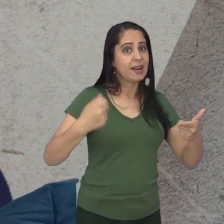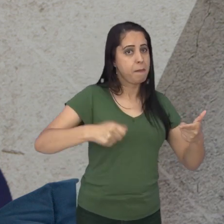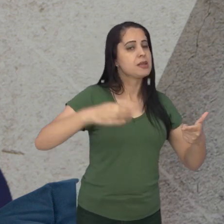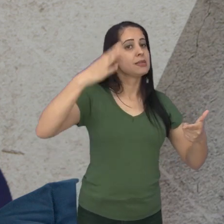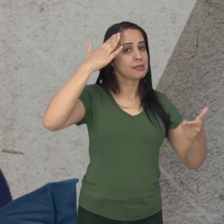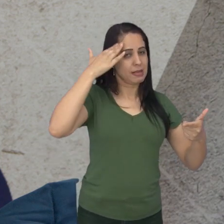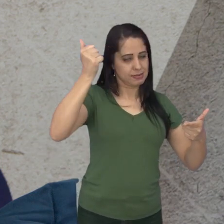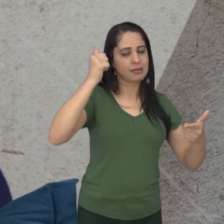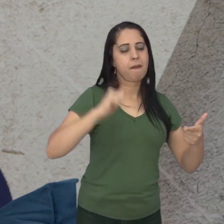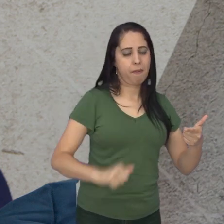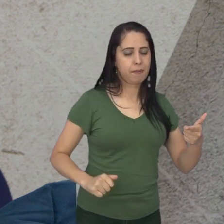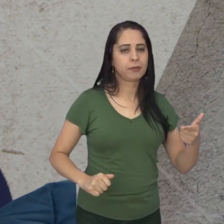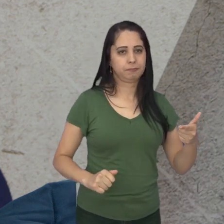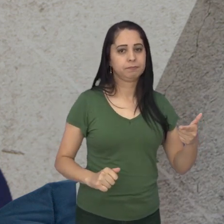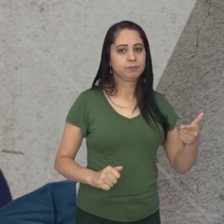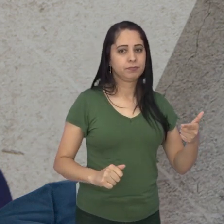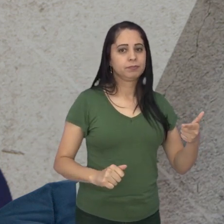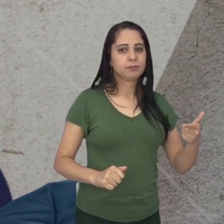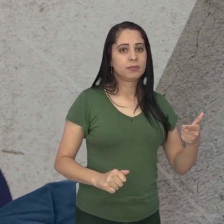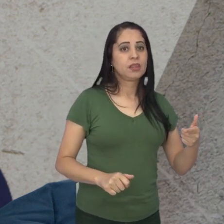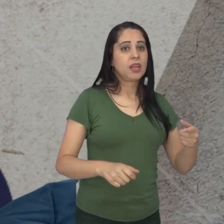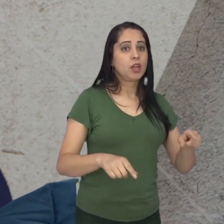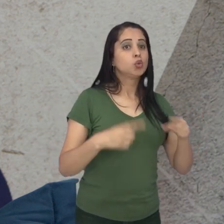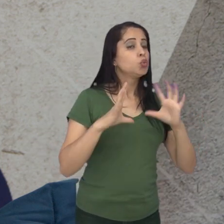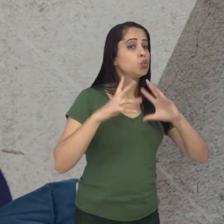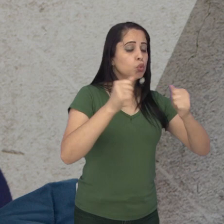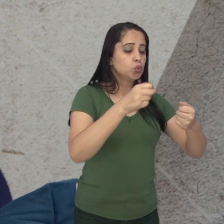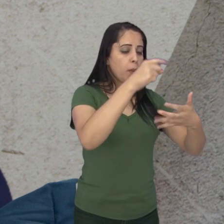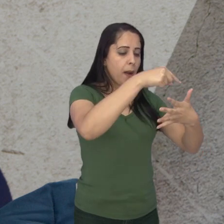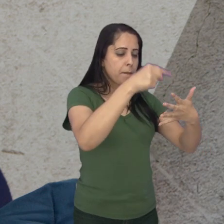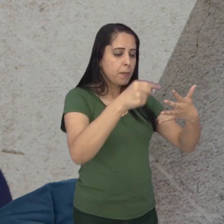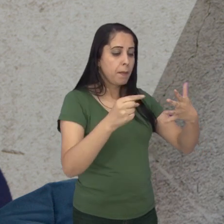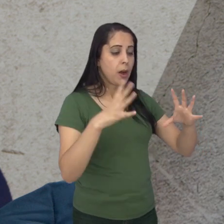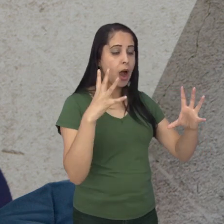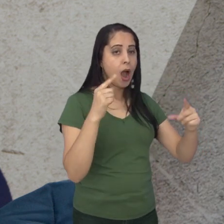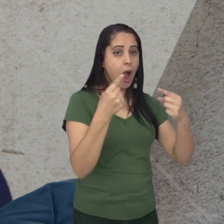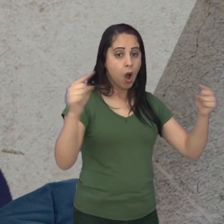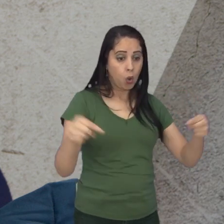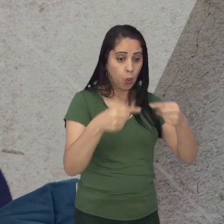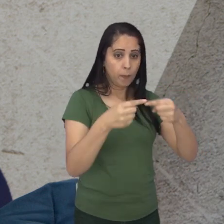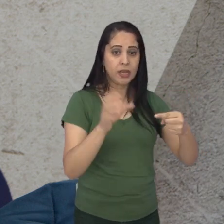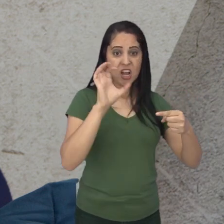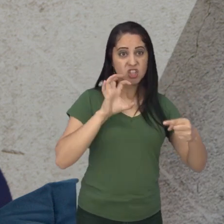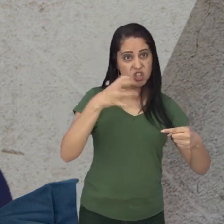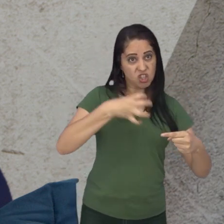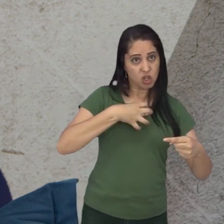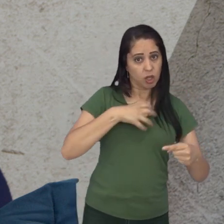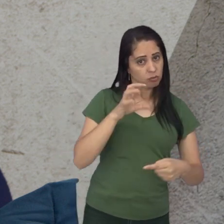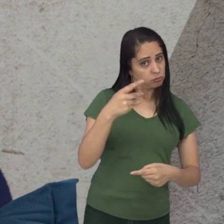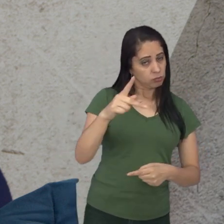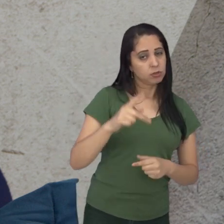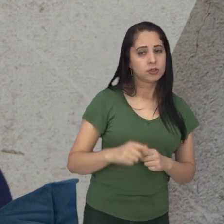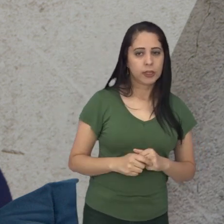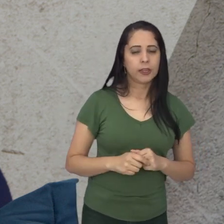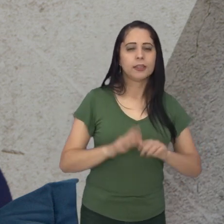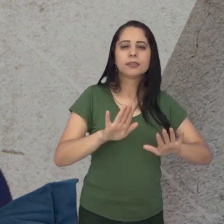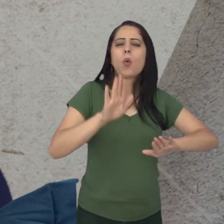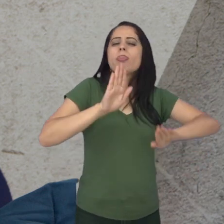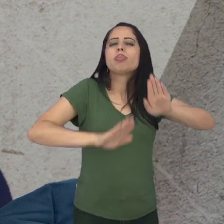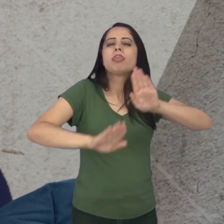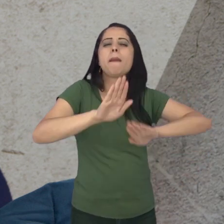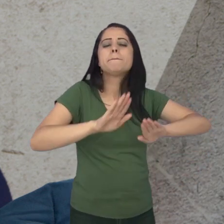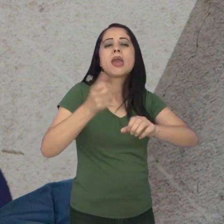estar todas compatíveis para que ele possa ser um profissional e ter uma empresa de sucesso, né? Então,